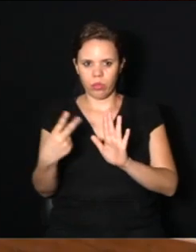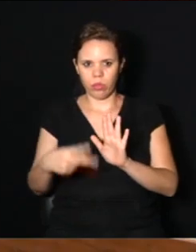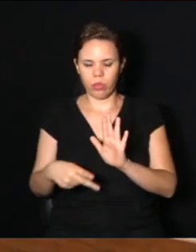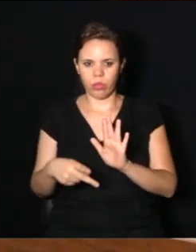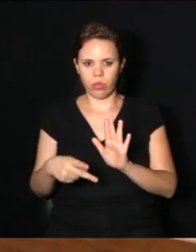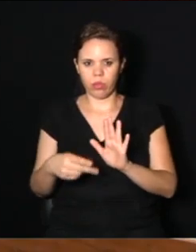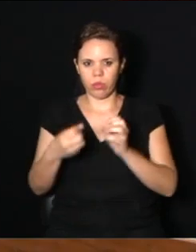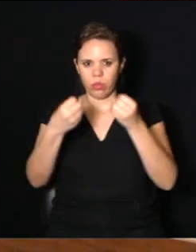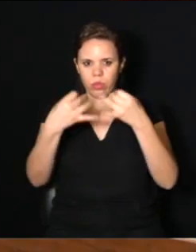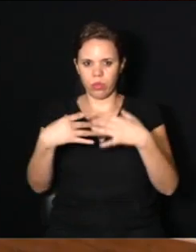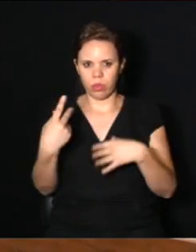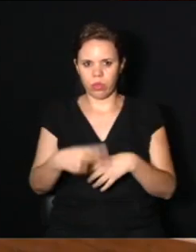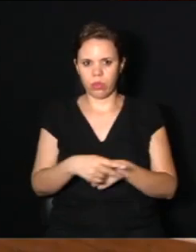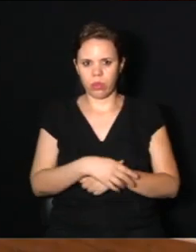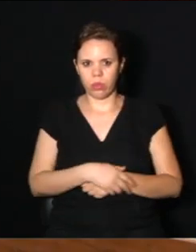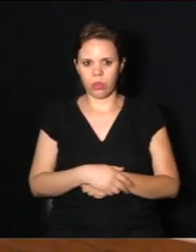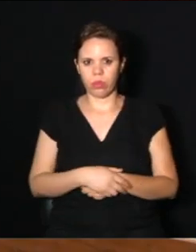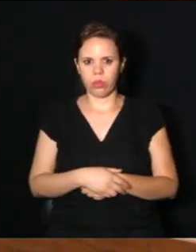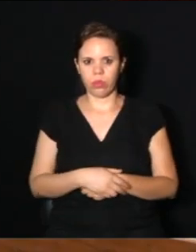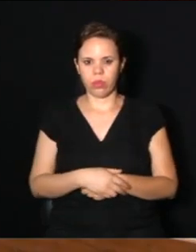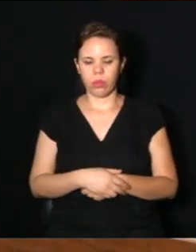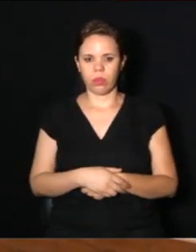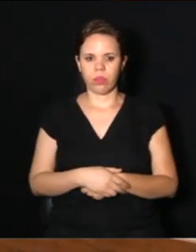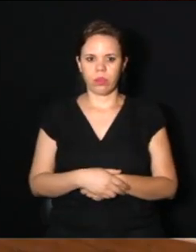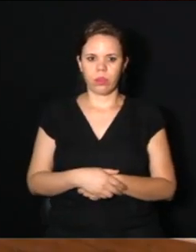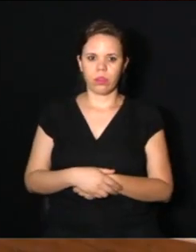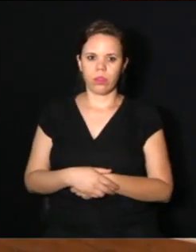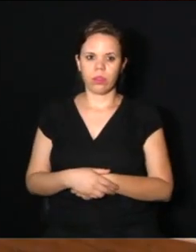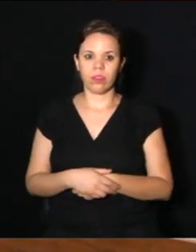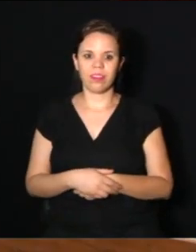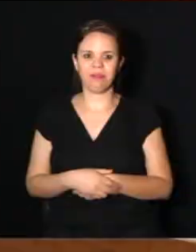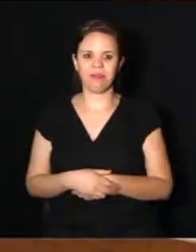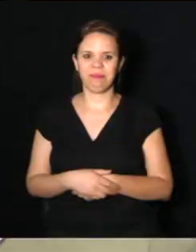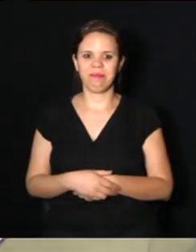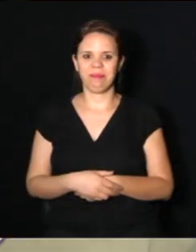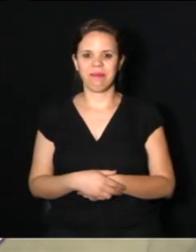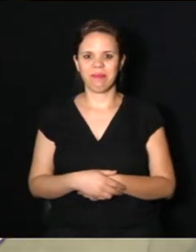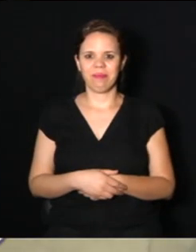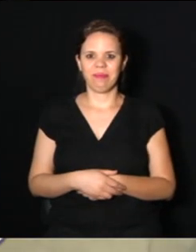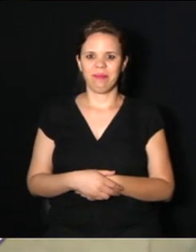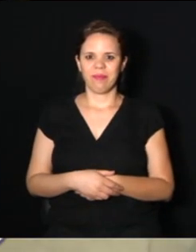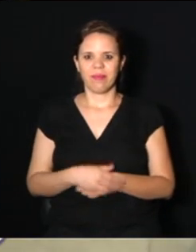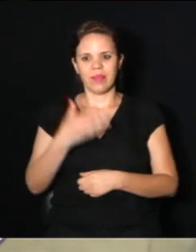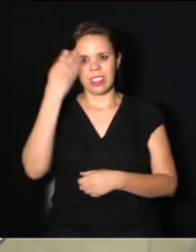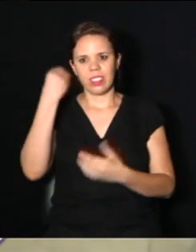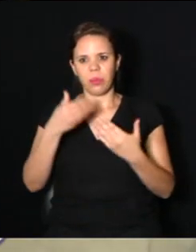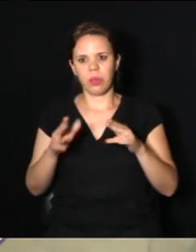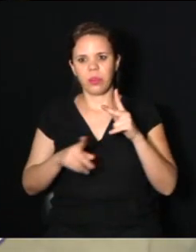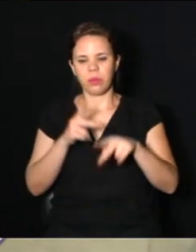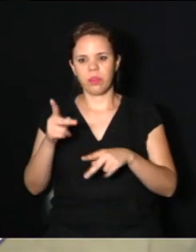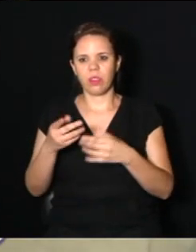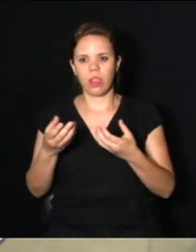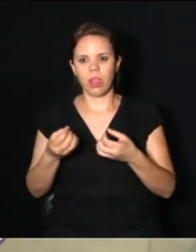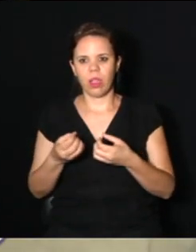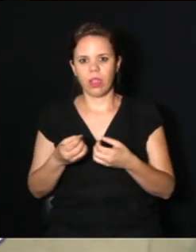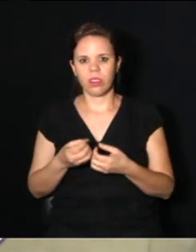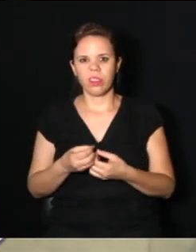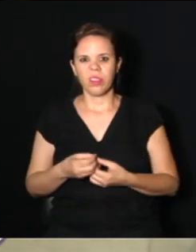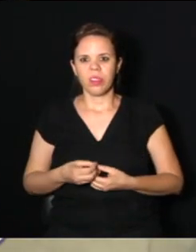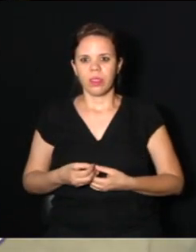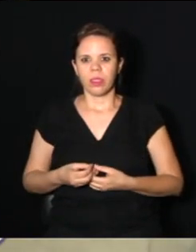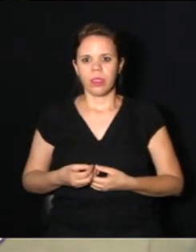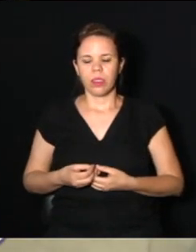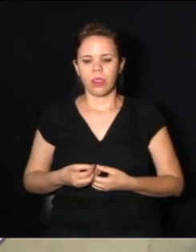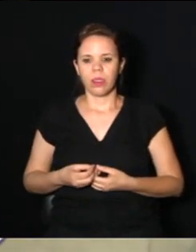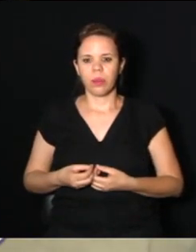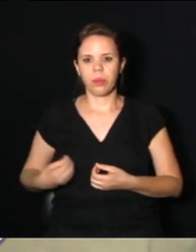teu relato. Eu deveria ter aberto, né? Eu esqueci de abrir para o pessoal. Quero anunciar aqui a presença do vereador Carlão do